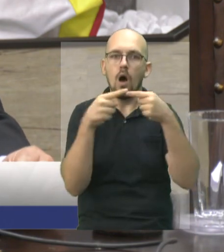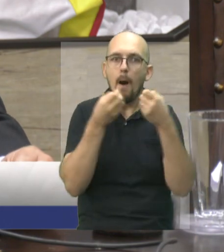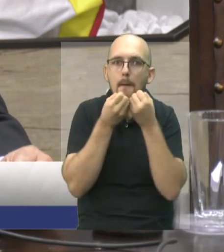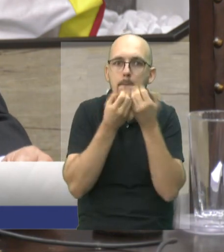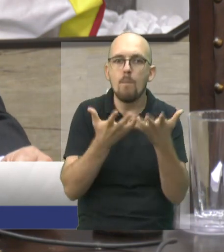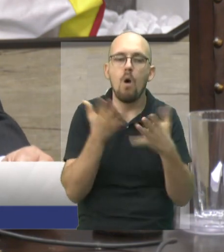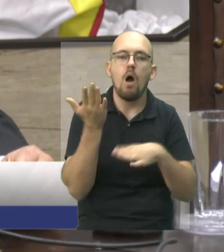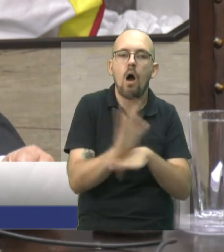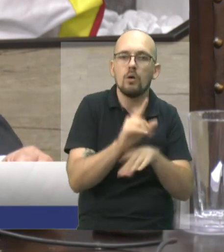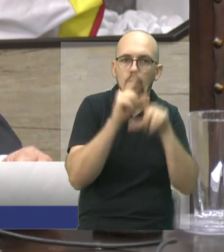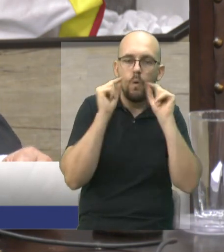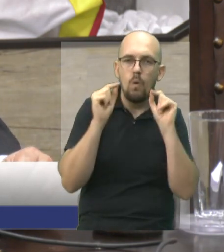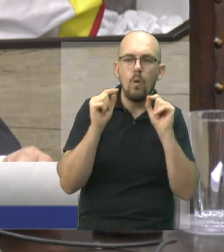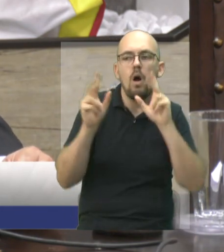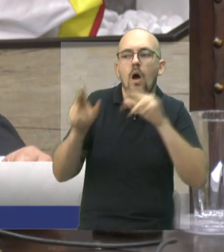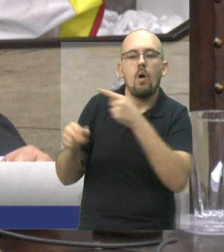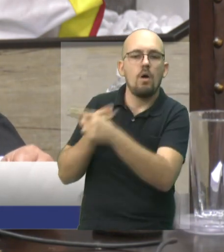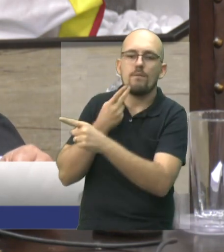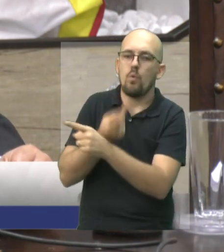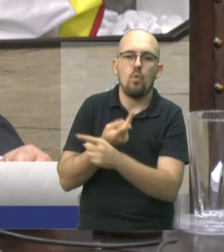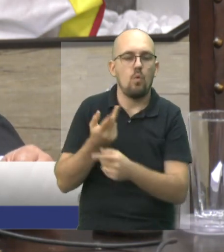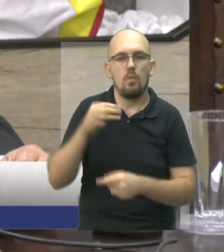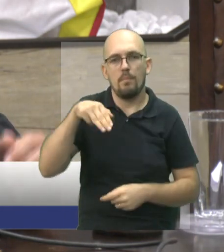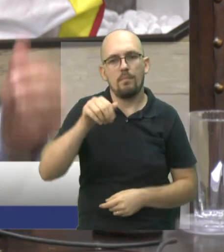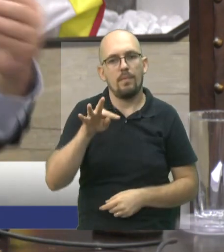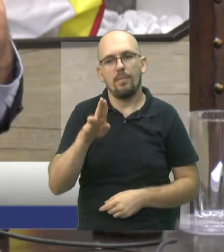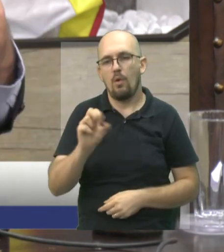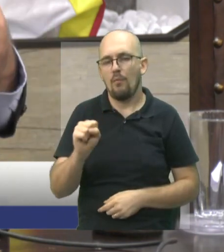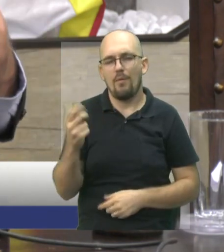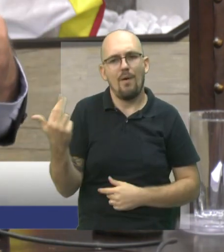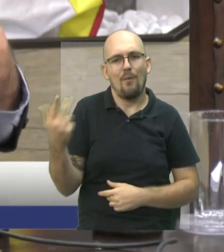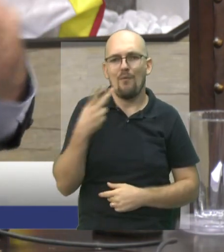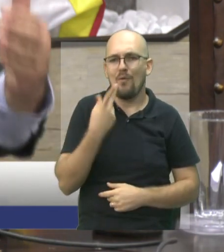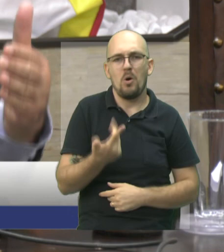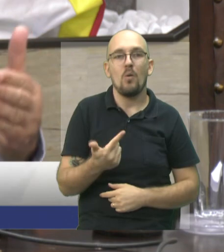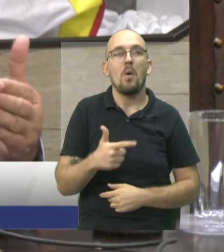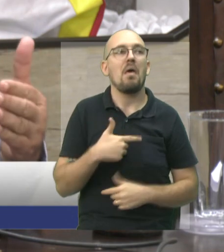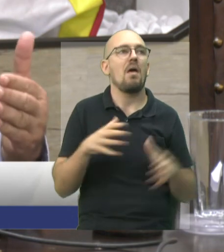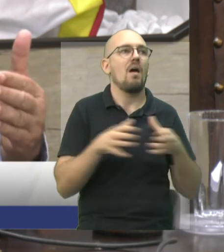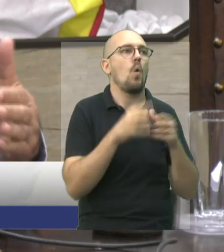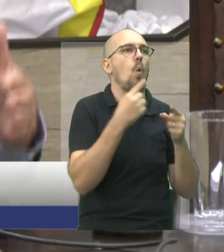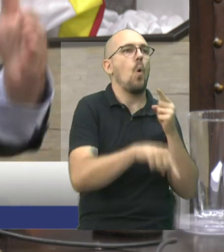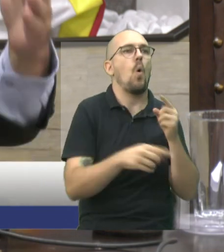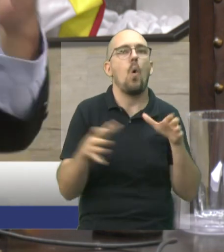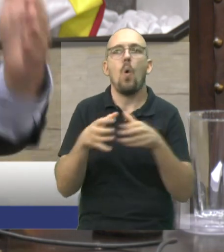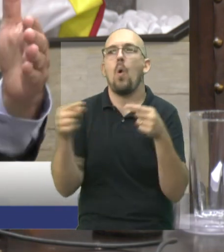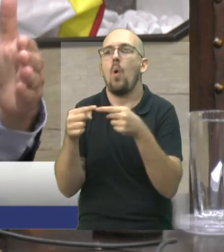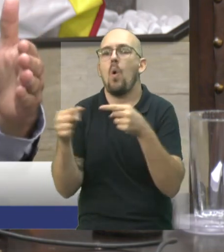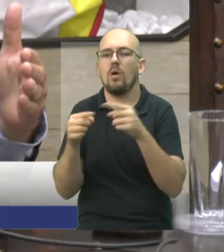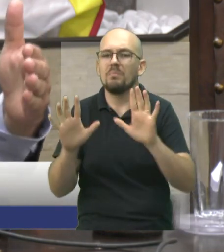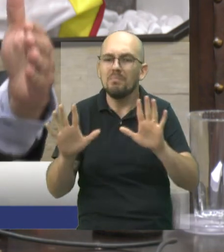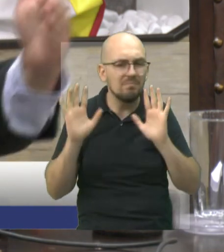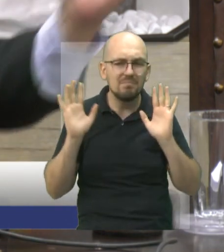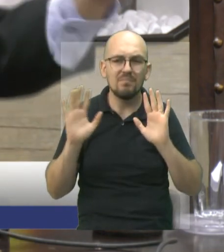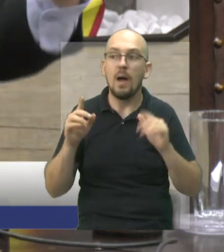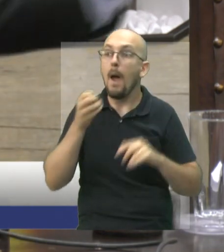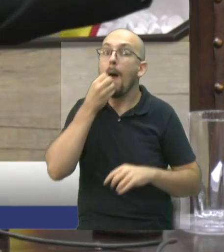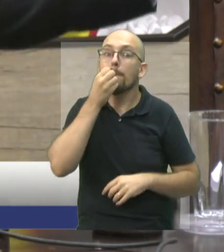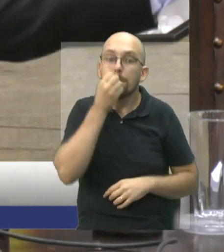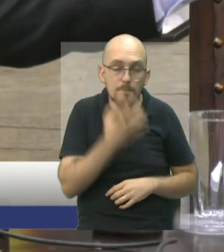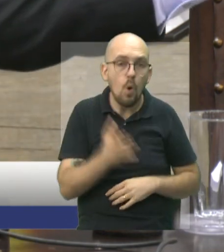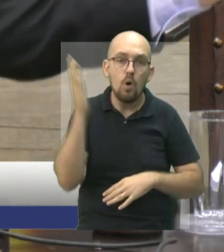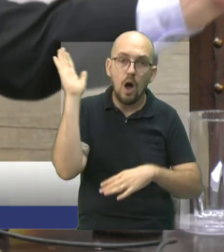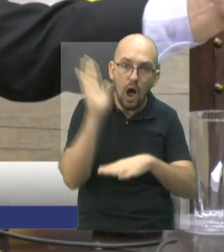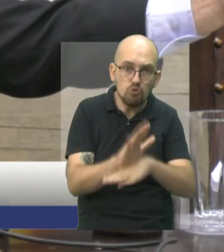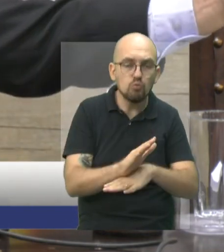disse o próprio Matheus também, que não existe situação e não existe oposição, mas tudo que for bom para a nossa cidade, todo